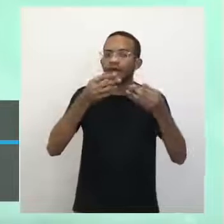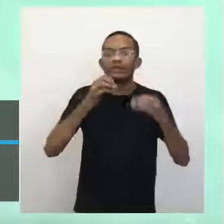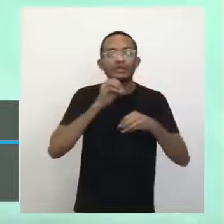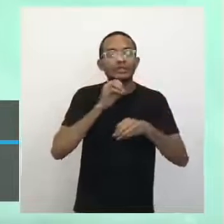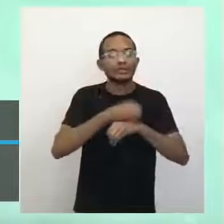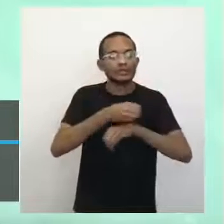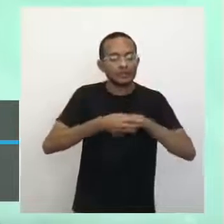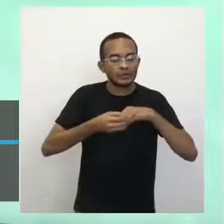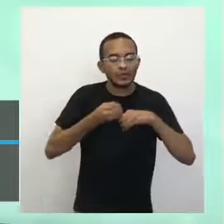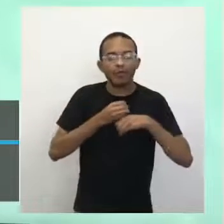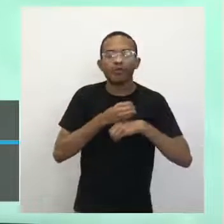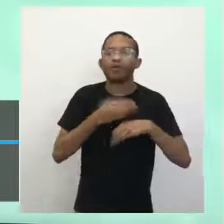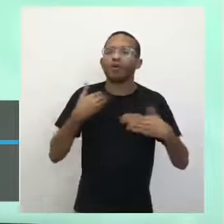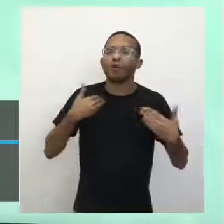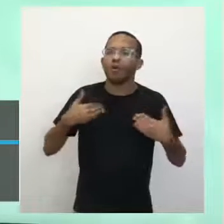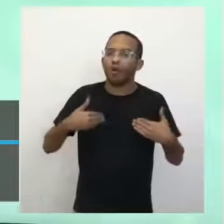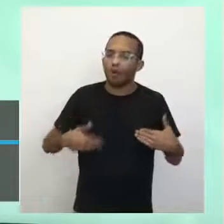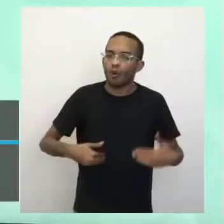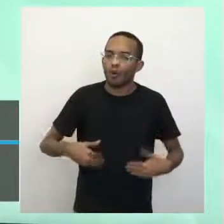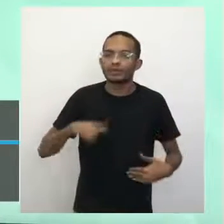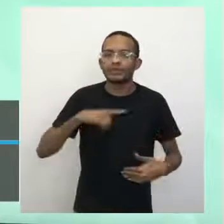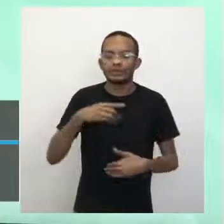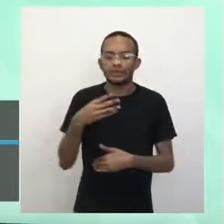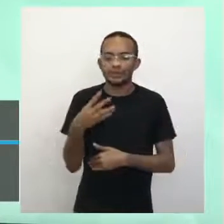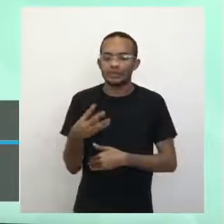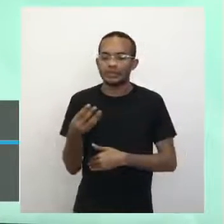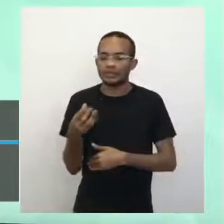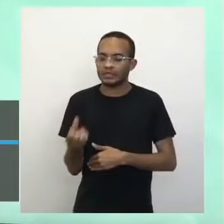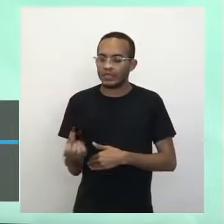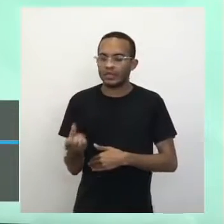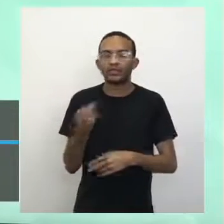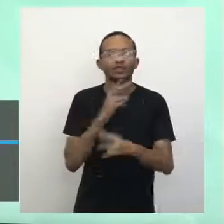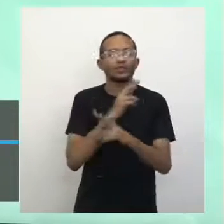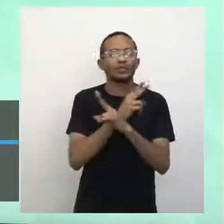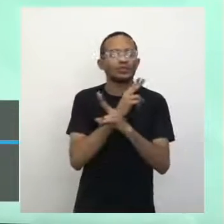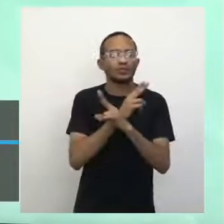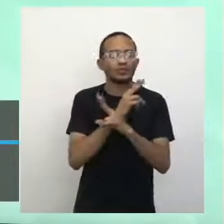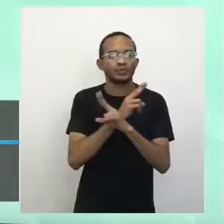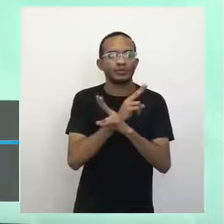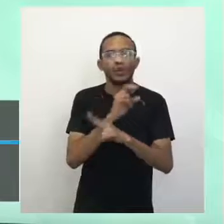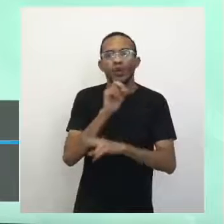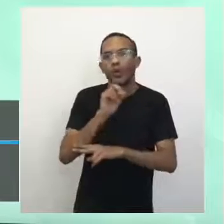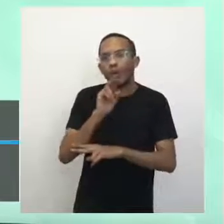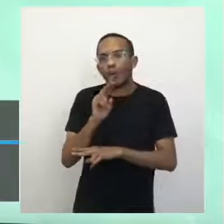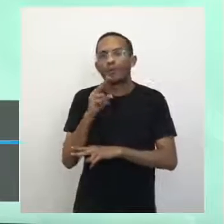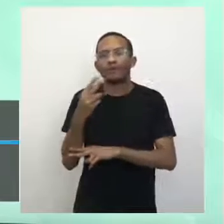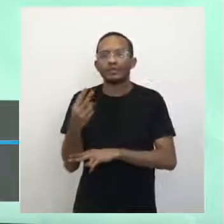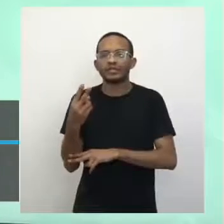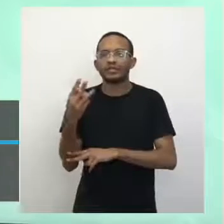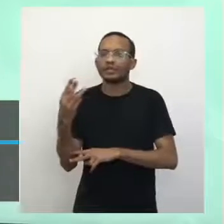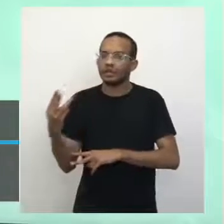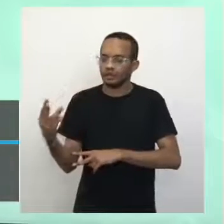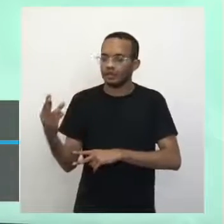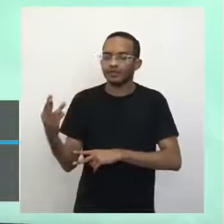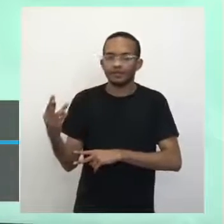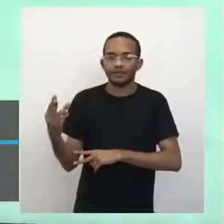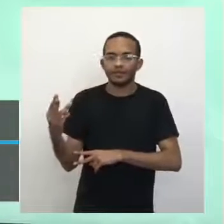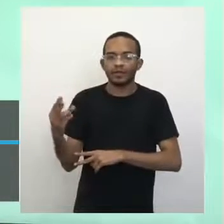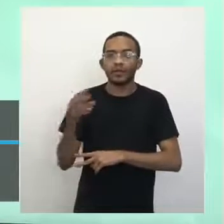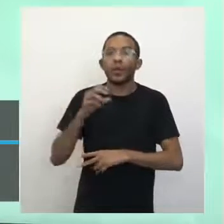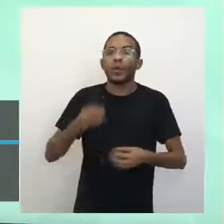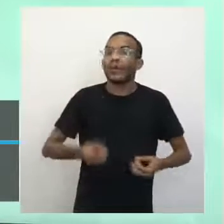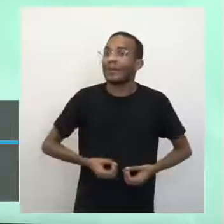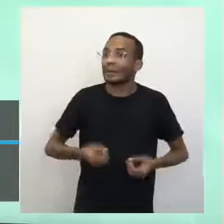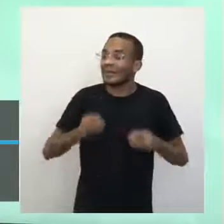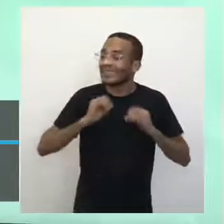meu corpo, elas têm 46 cromossomos, ou 23 pares. Já o gameta vai ter 23